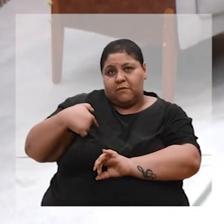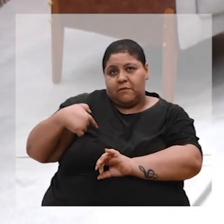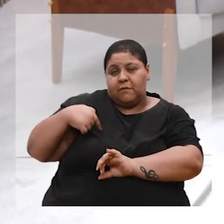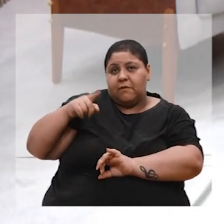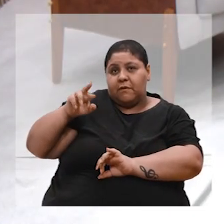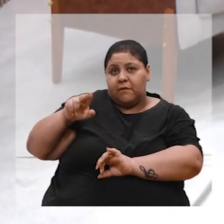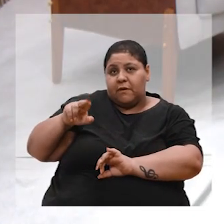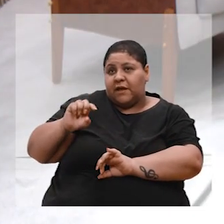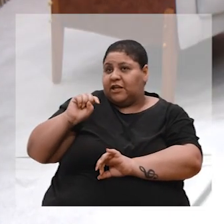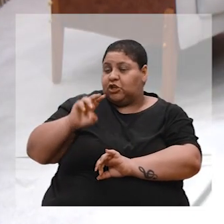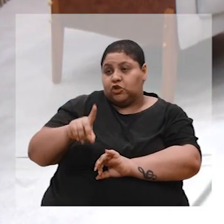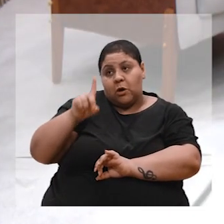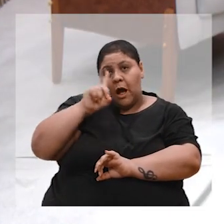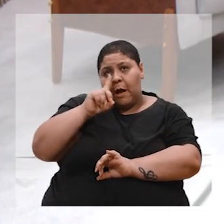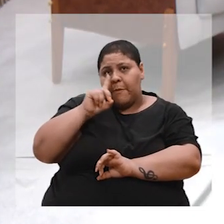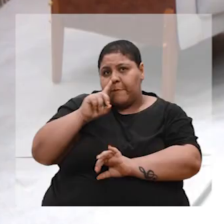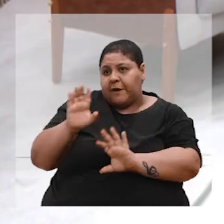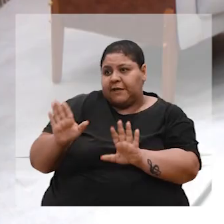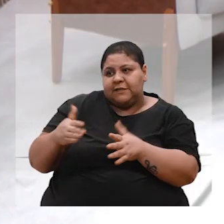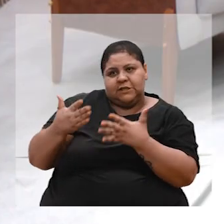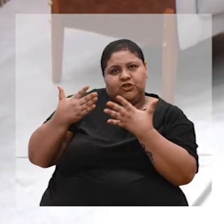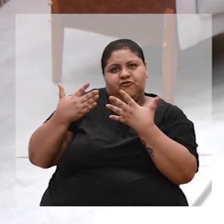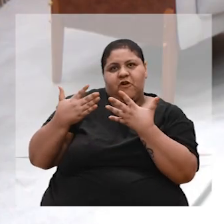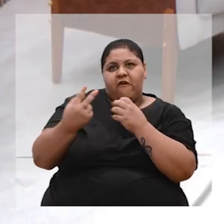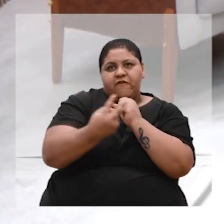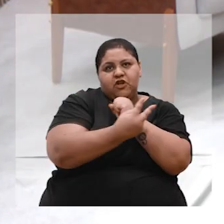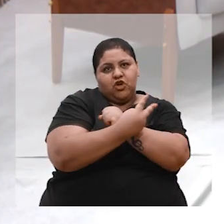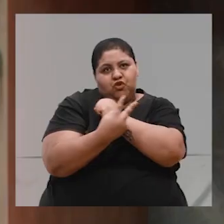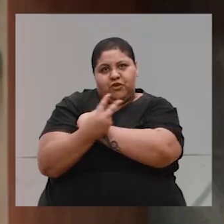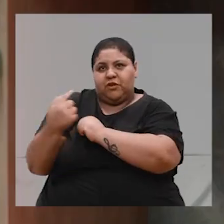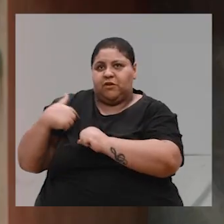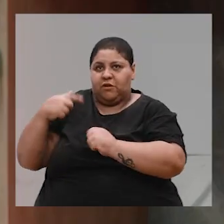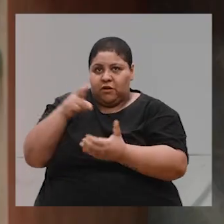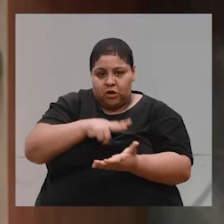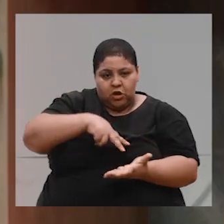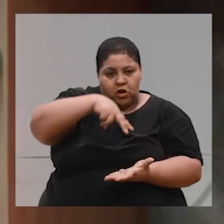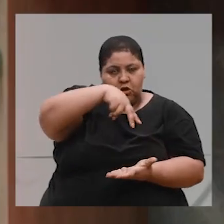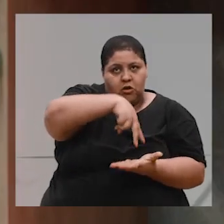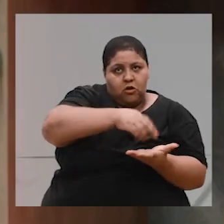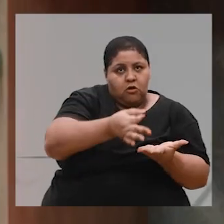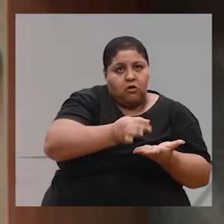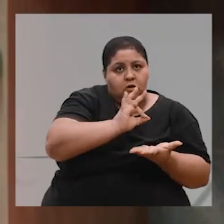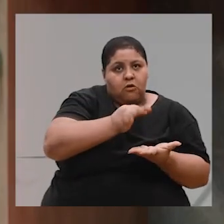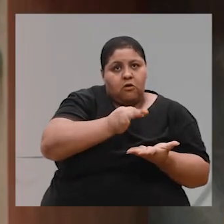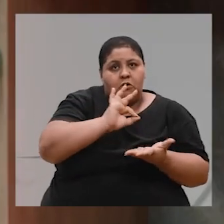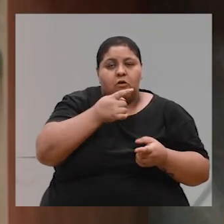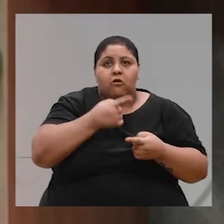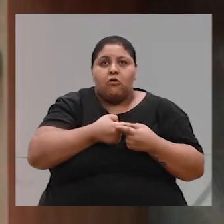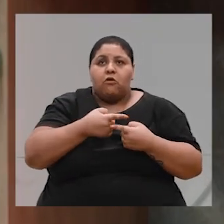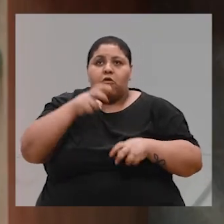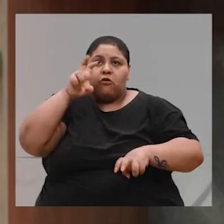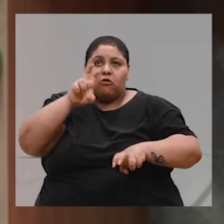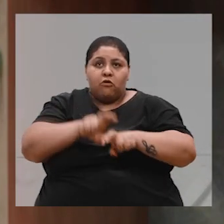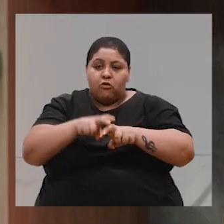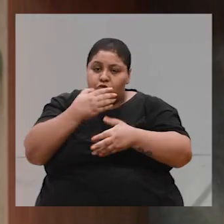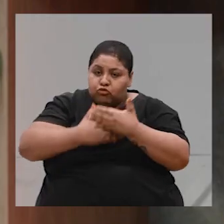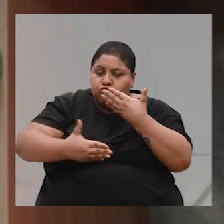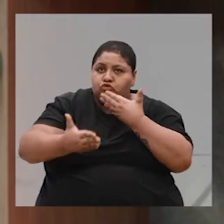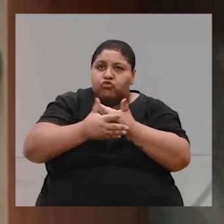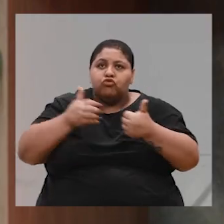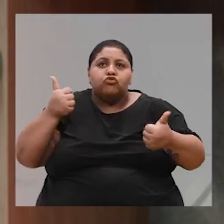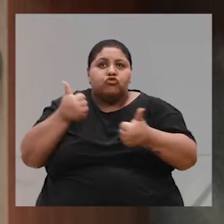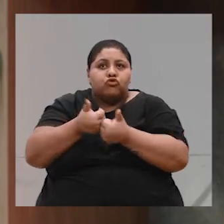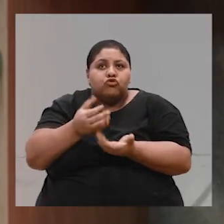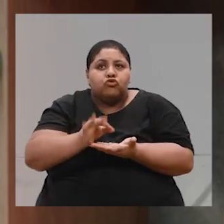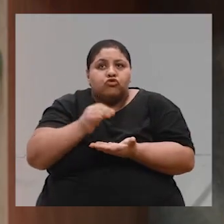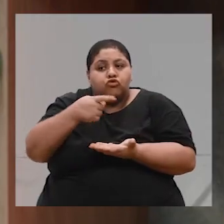minha irmã, meu irmão, a nossa educação era a mãe que cuidava de nós. Eu sempre digo, eu levanto cedo, eu boto café na mesa, porque nós vamos sentar todos juntos e nós vamos